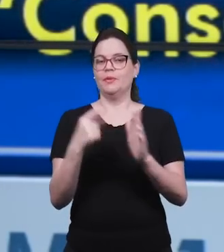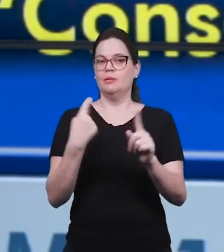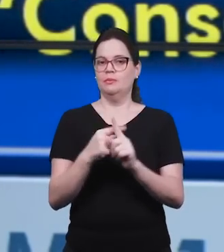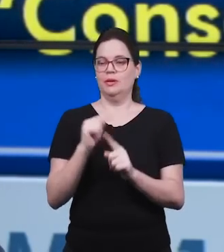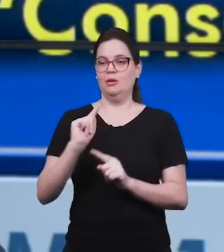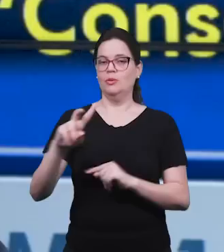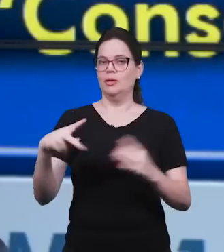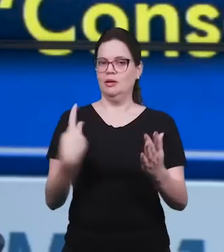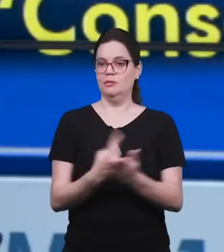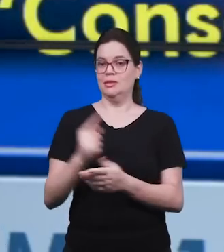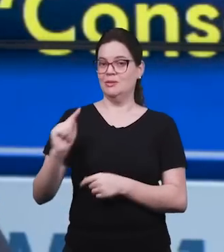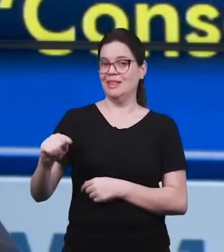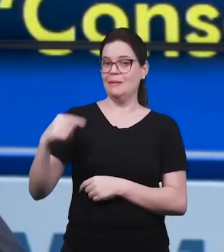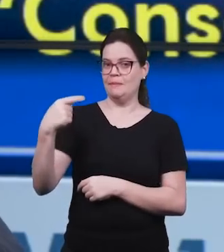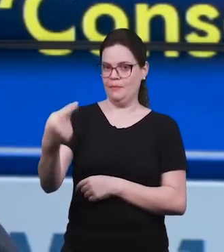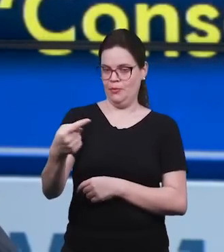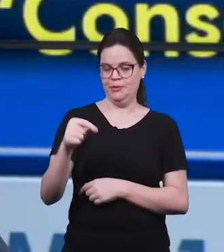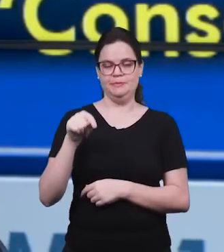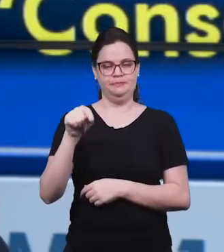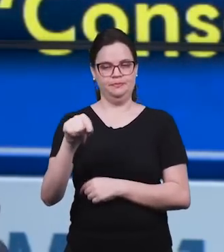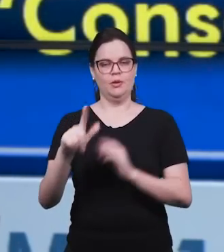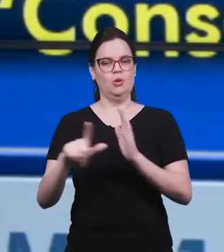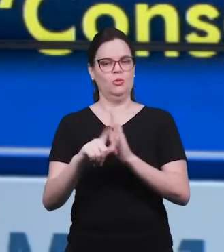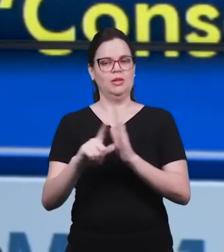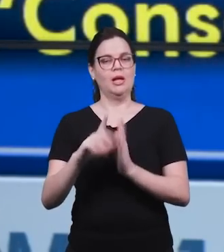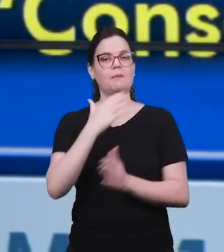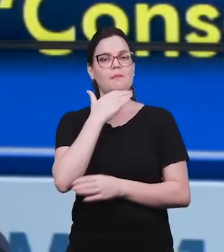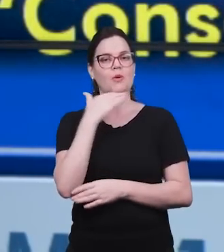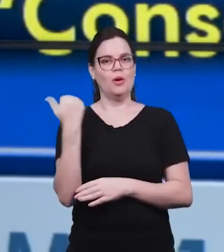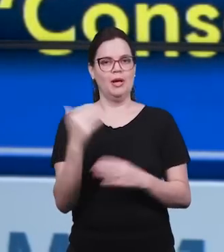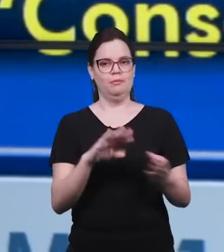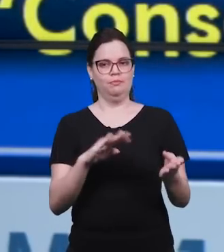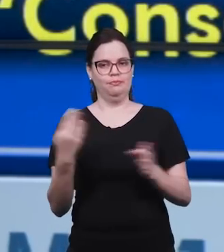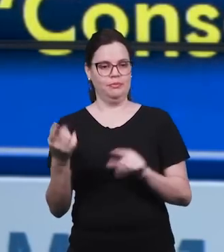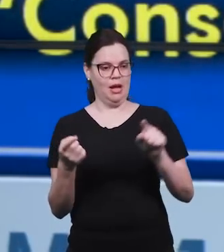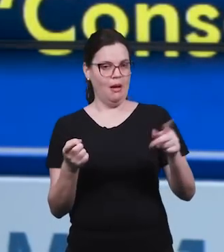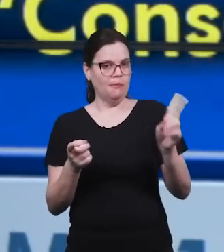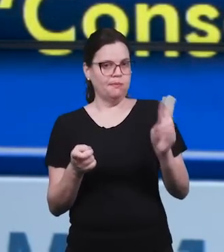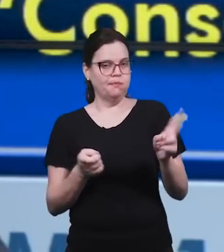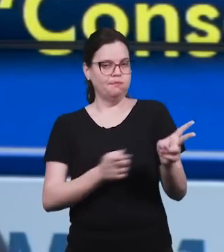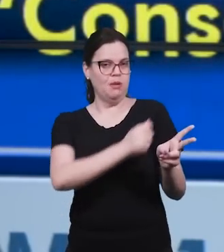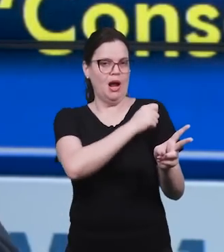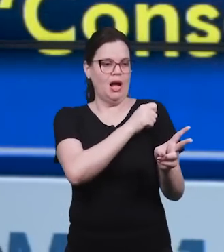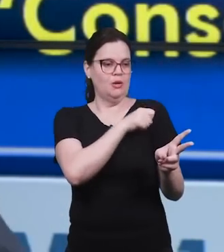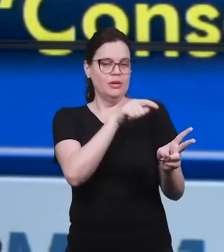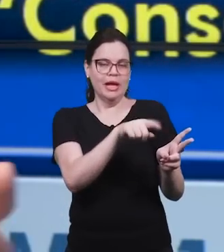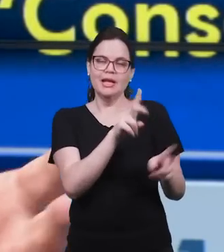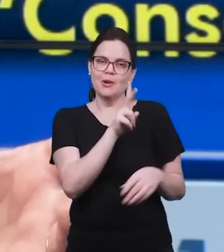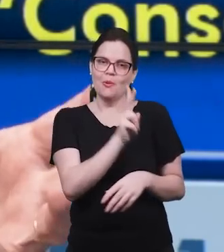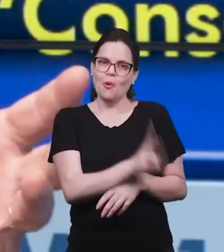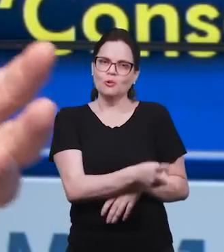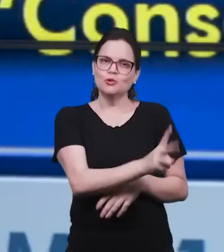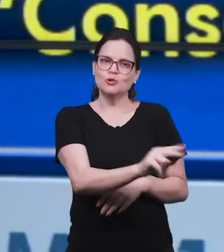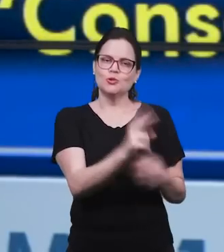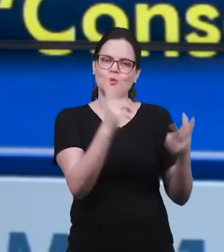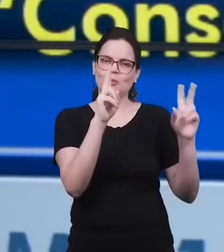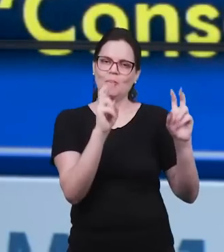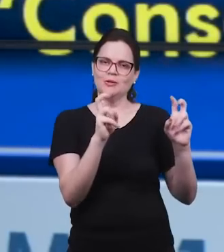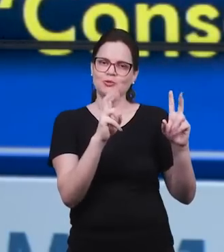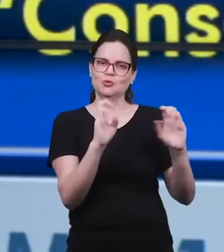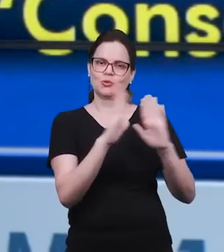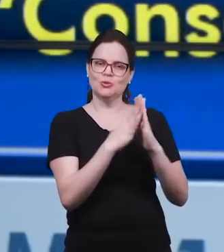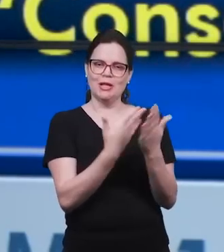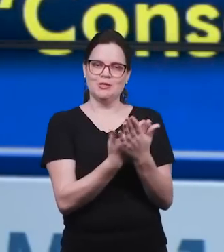Lutero morreu, ele é que deu continuidade ao protestantismo, né? ou a essa escola